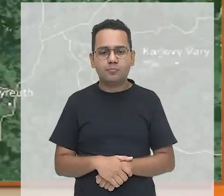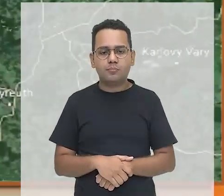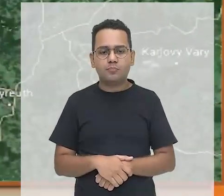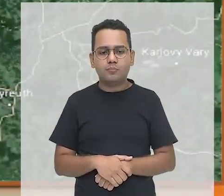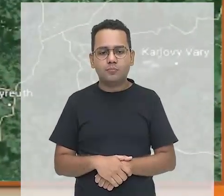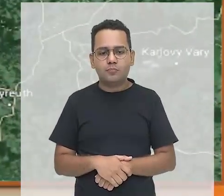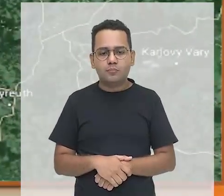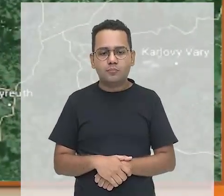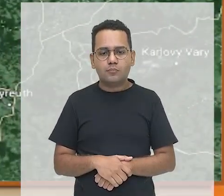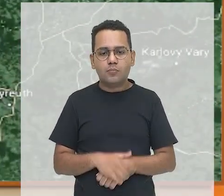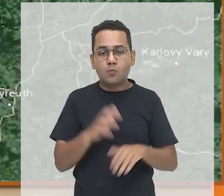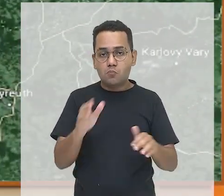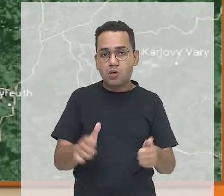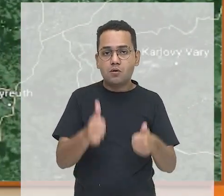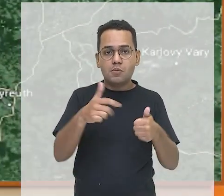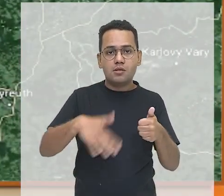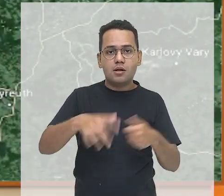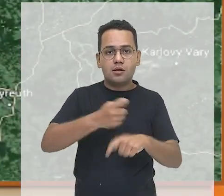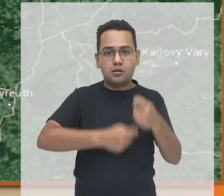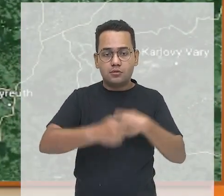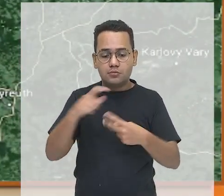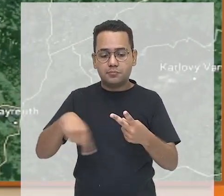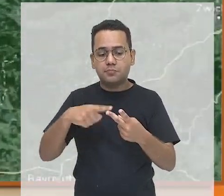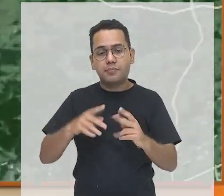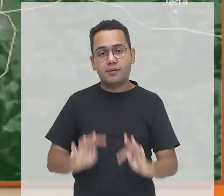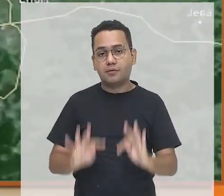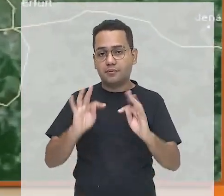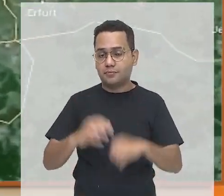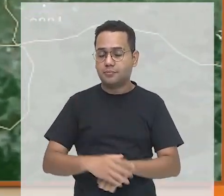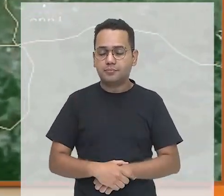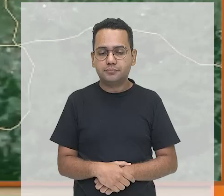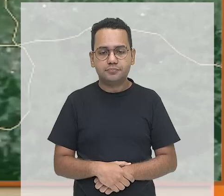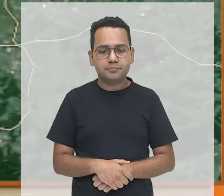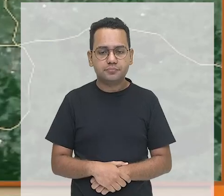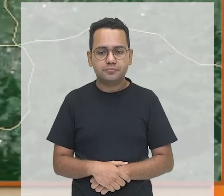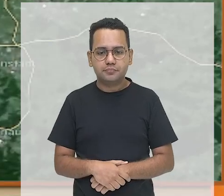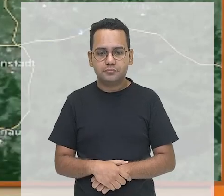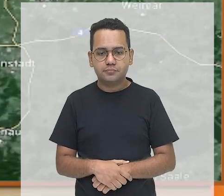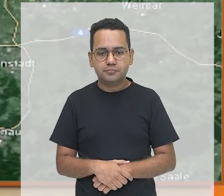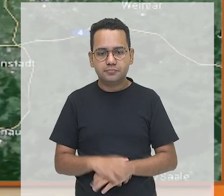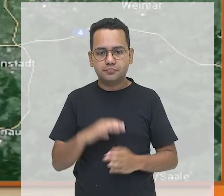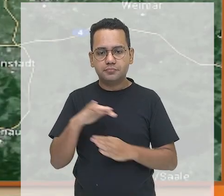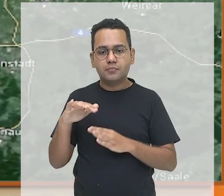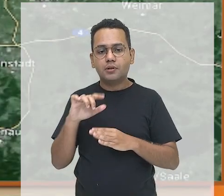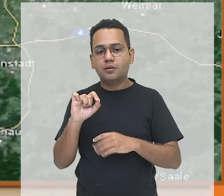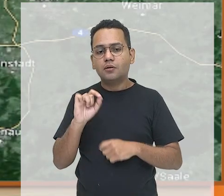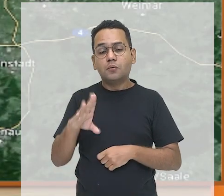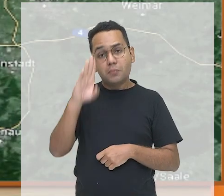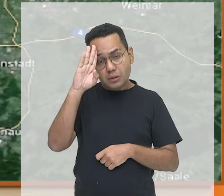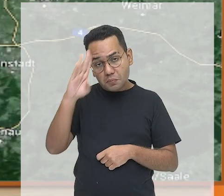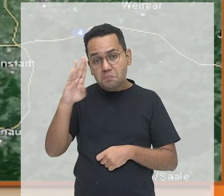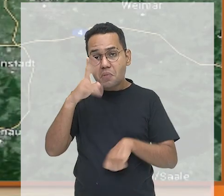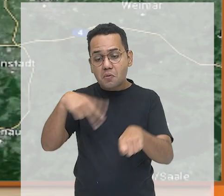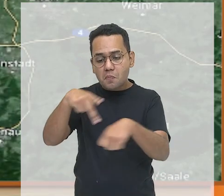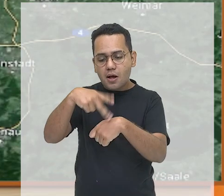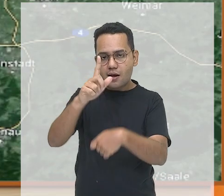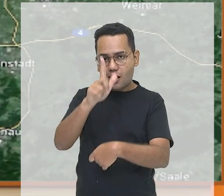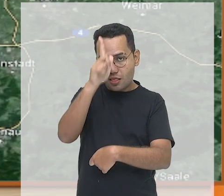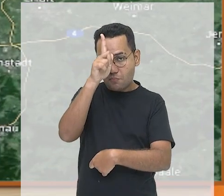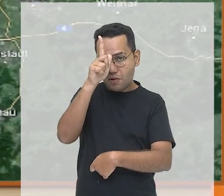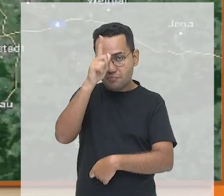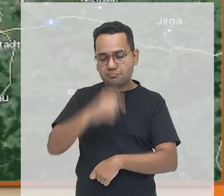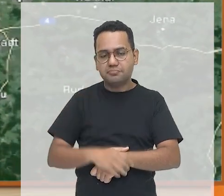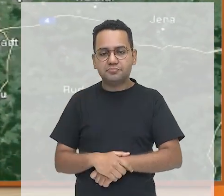econômica, tecnológica que vão existir. E um dos principais países que a gente vai observar vai ser a Alemanha, gente. A